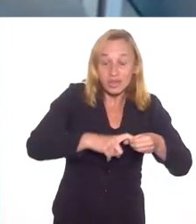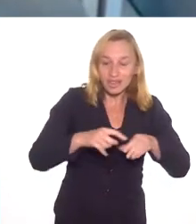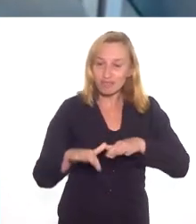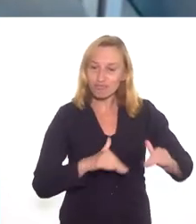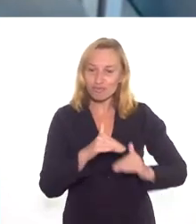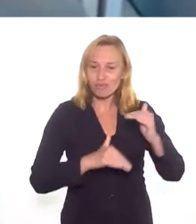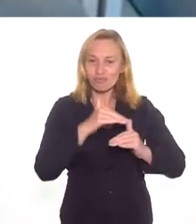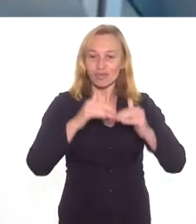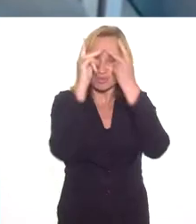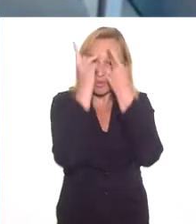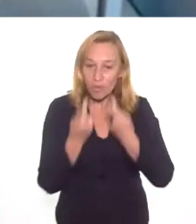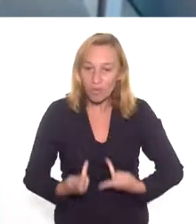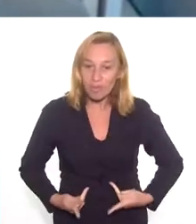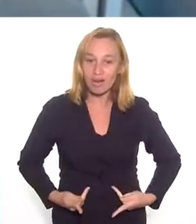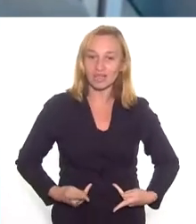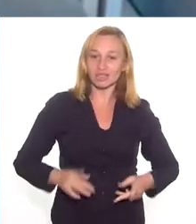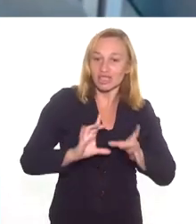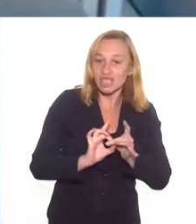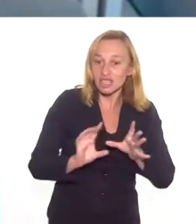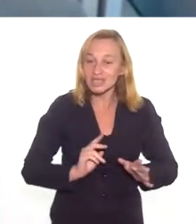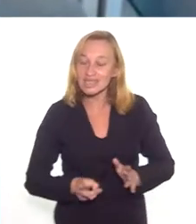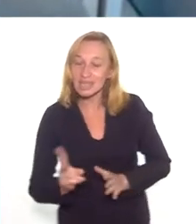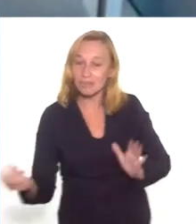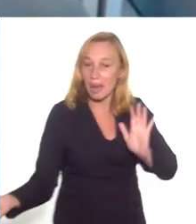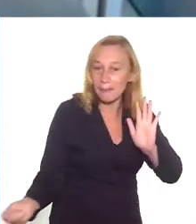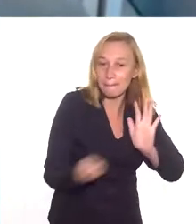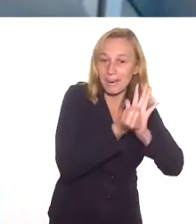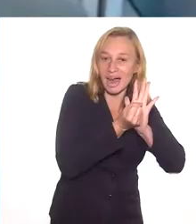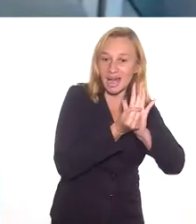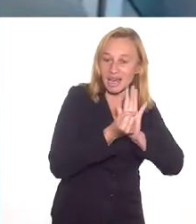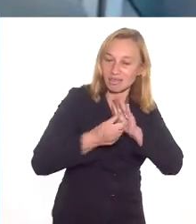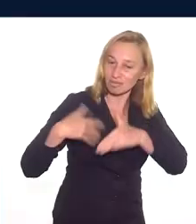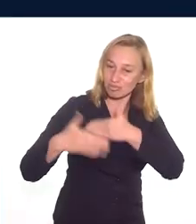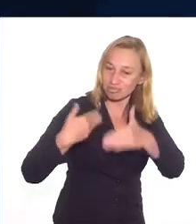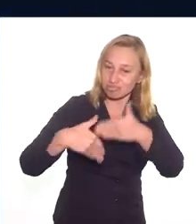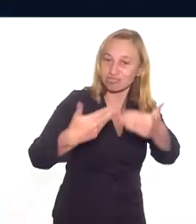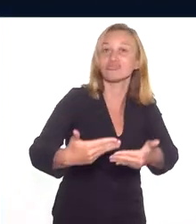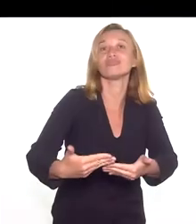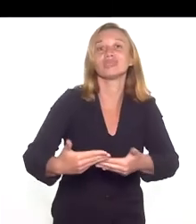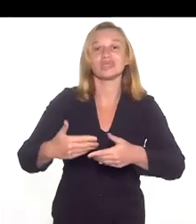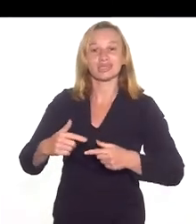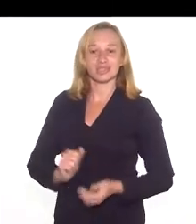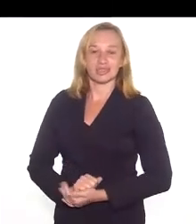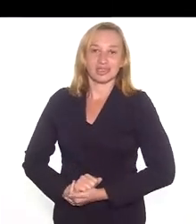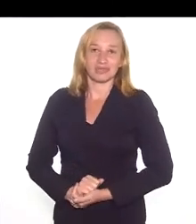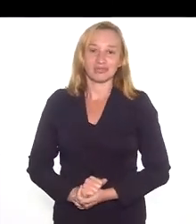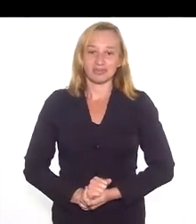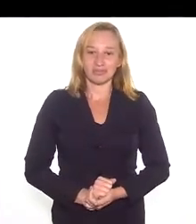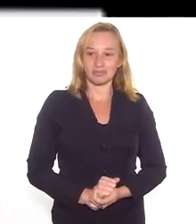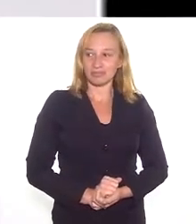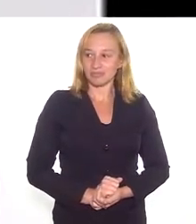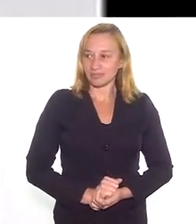voltadas para o desenvolvimento humano, deixando sempre a marca da sua africanidade.